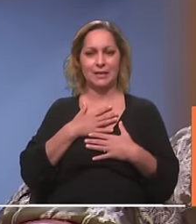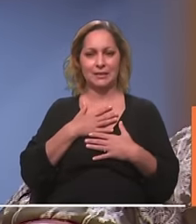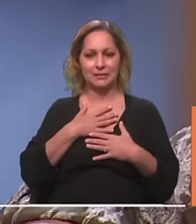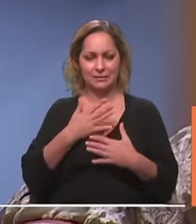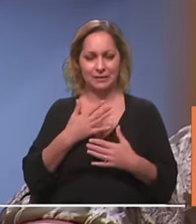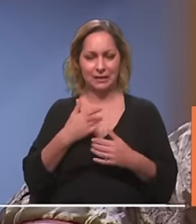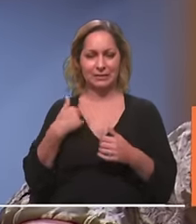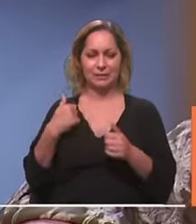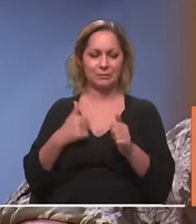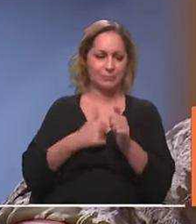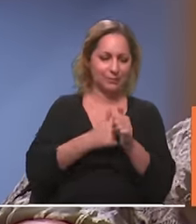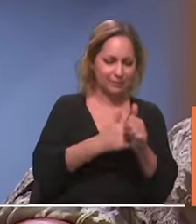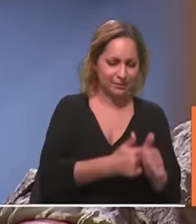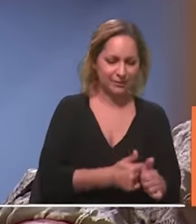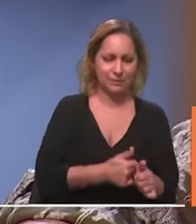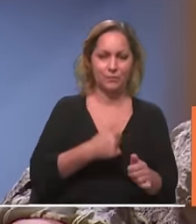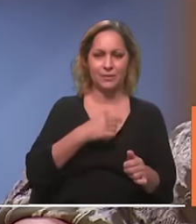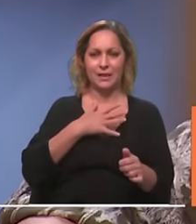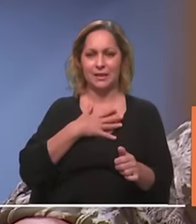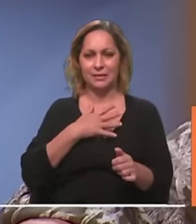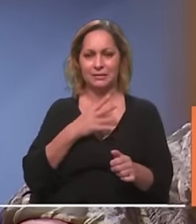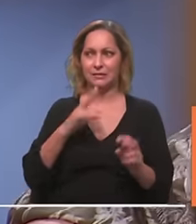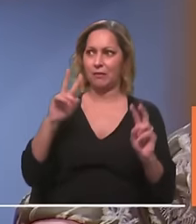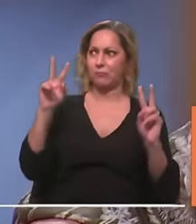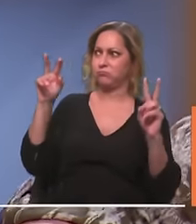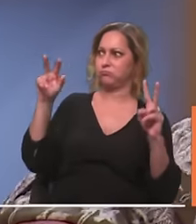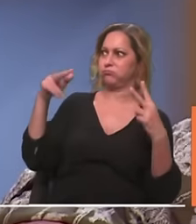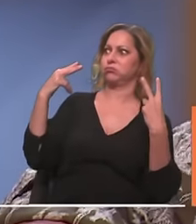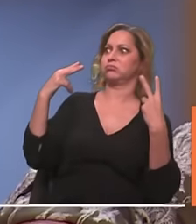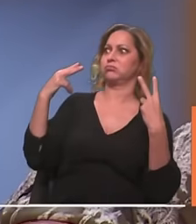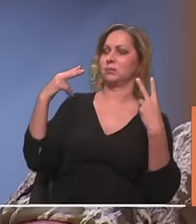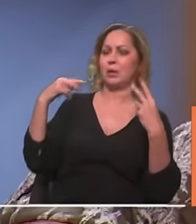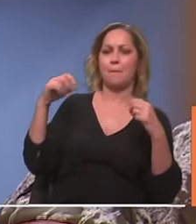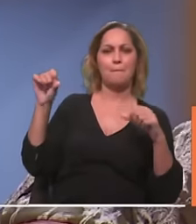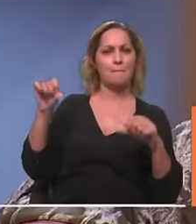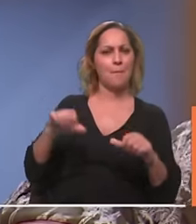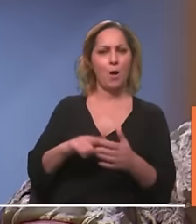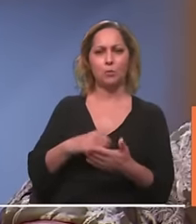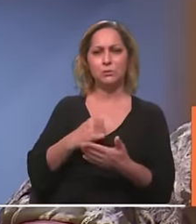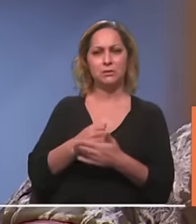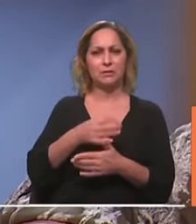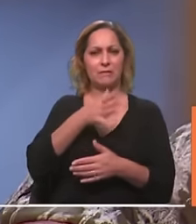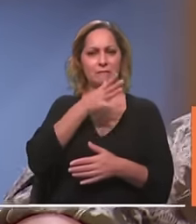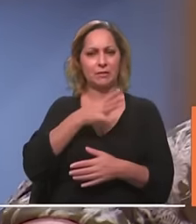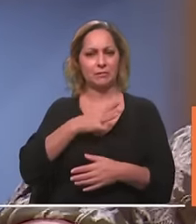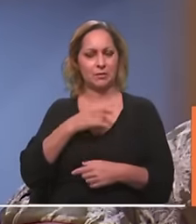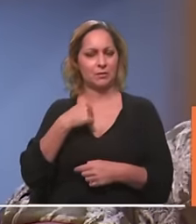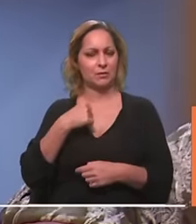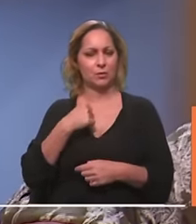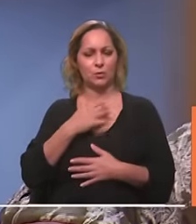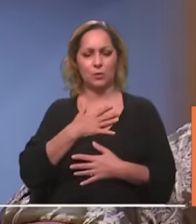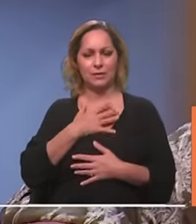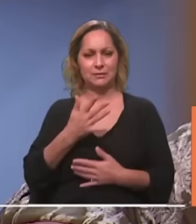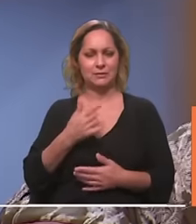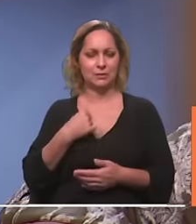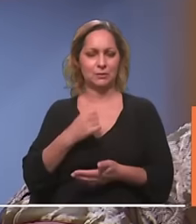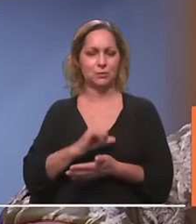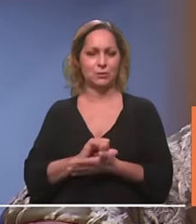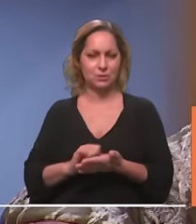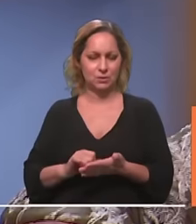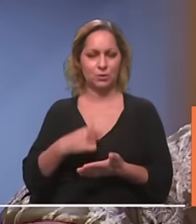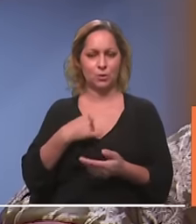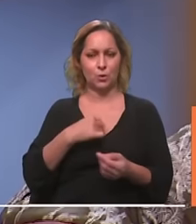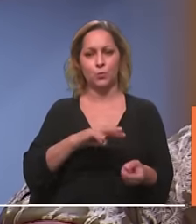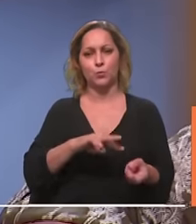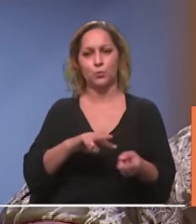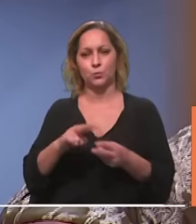estou farta de sentir os holofotes no mau sentido estou farta disto desisto vou-me embora e Decidi ir para o